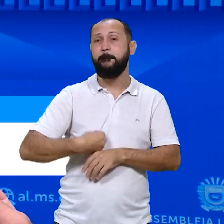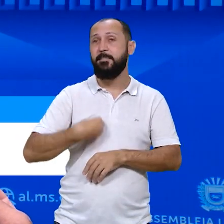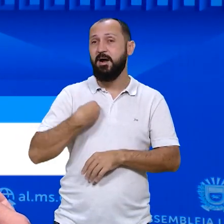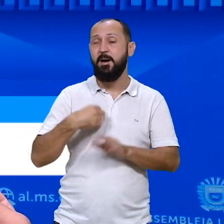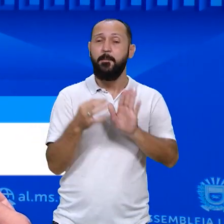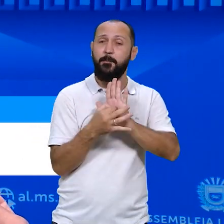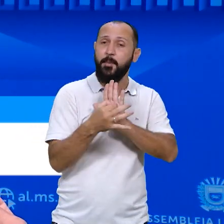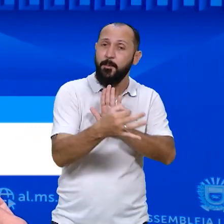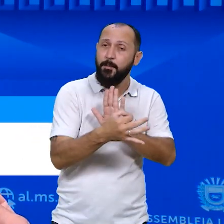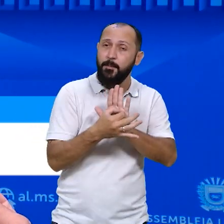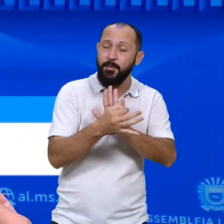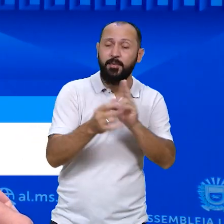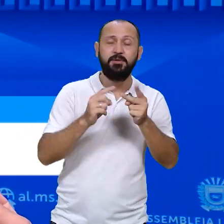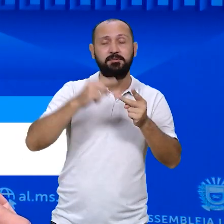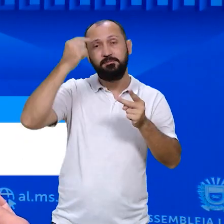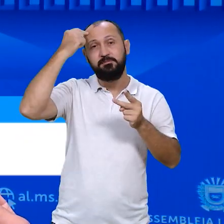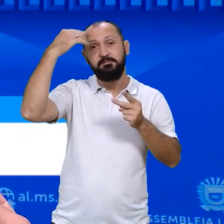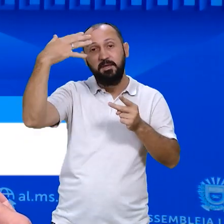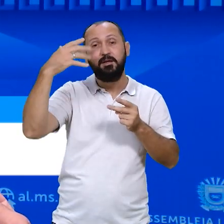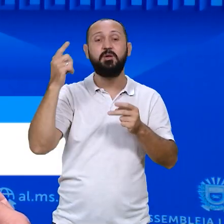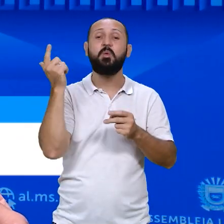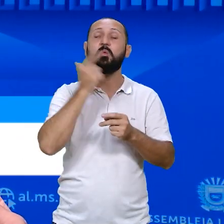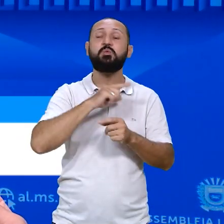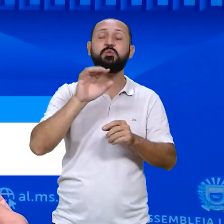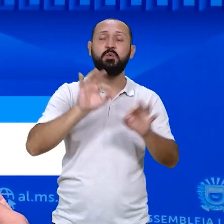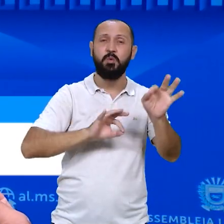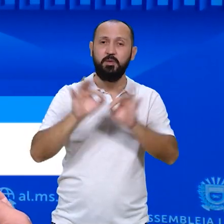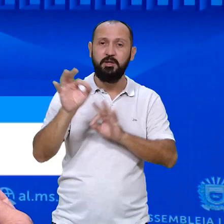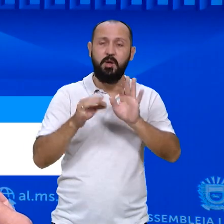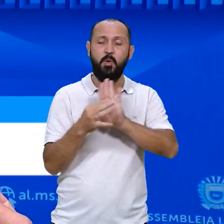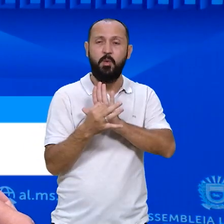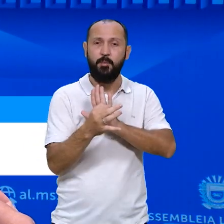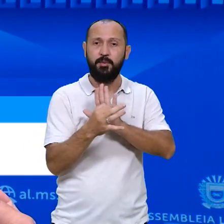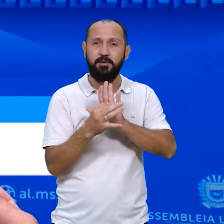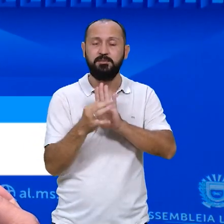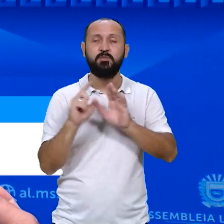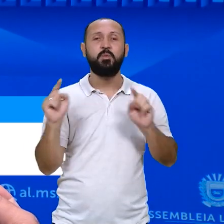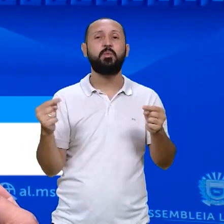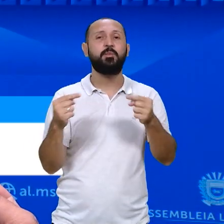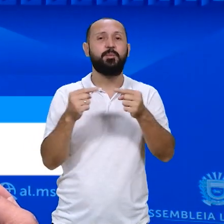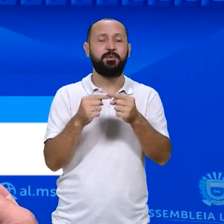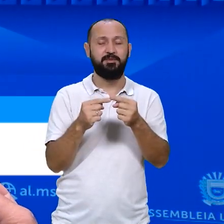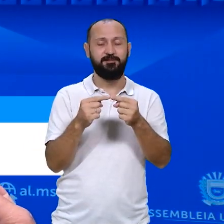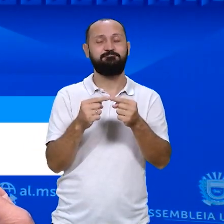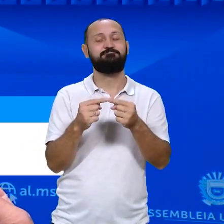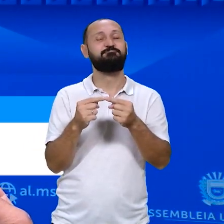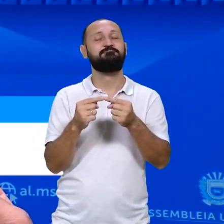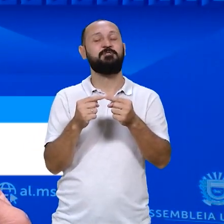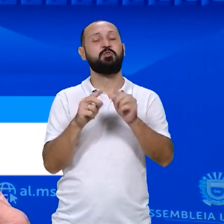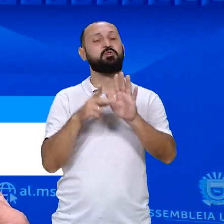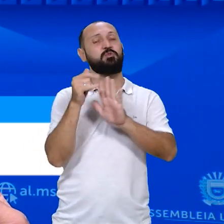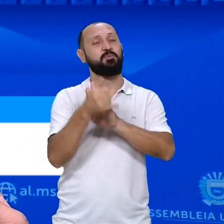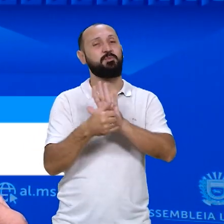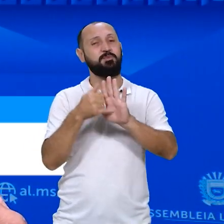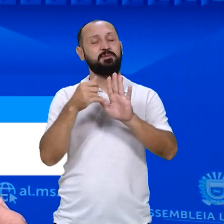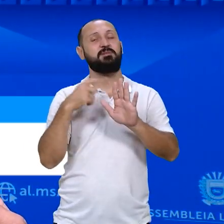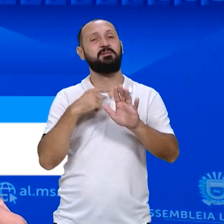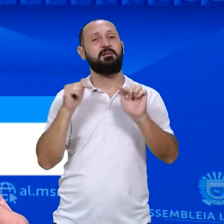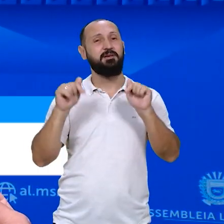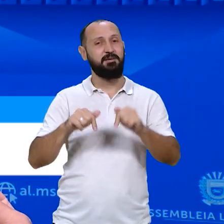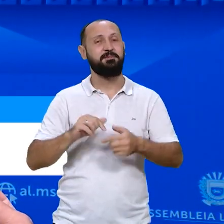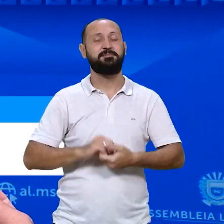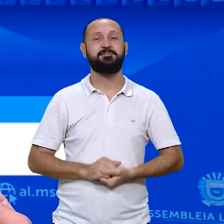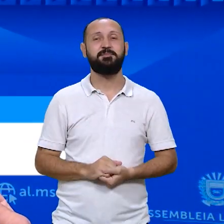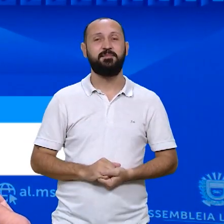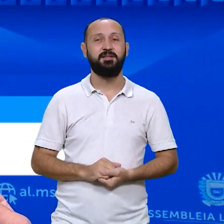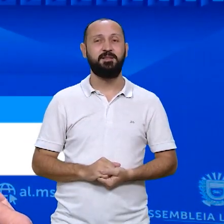e também traga propostas e também traga ideias e que possa dar as suas opiniões com relação aos projetos